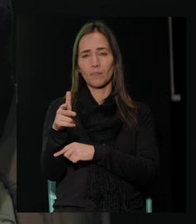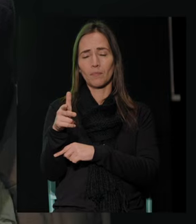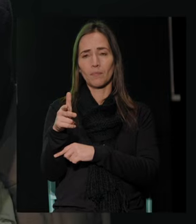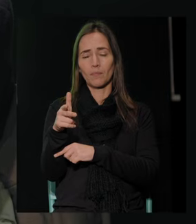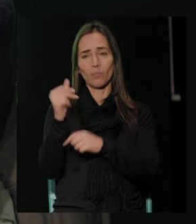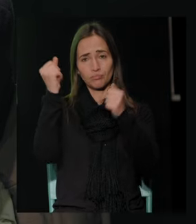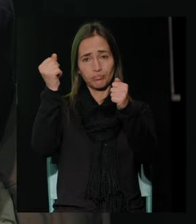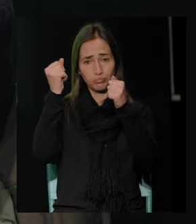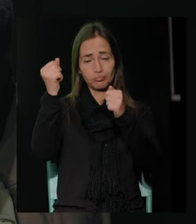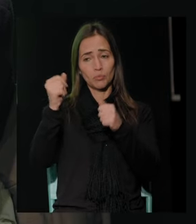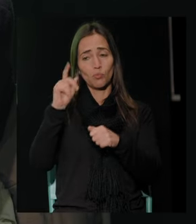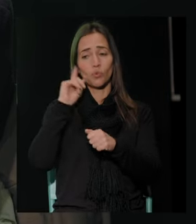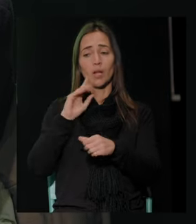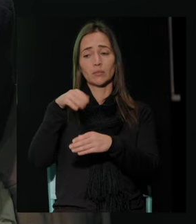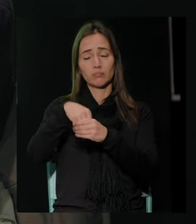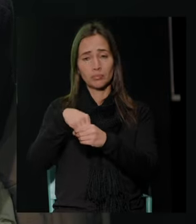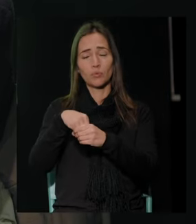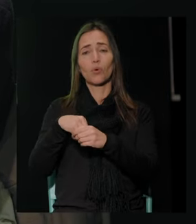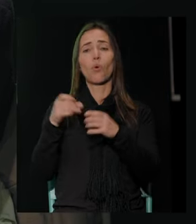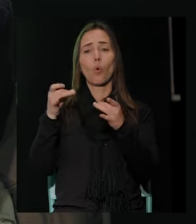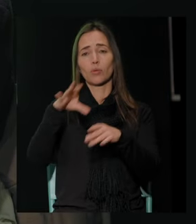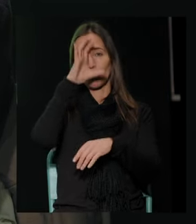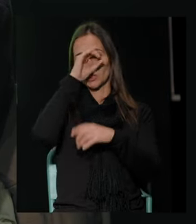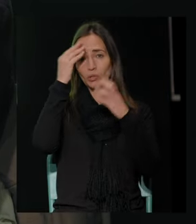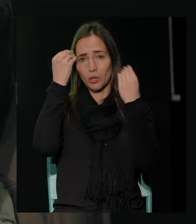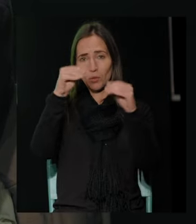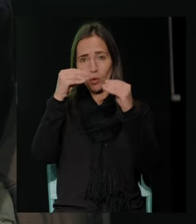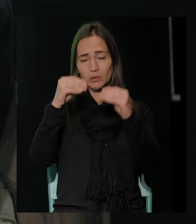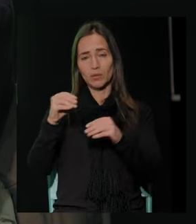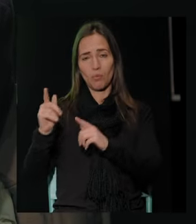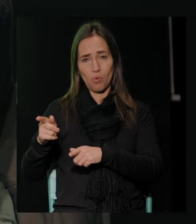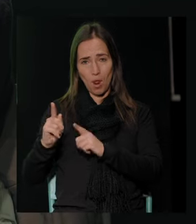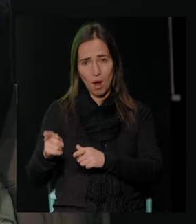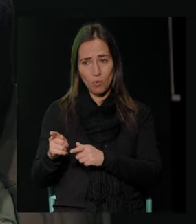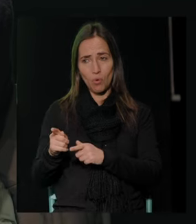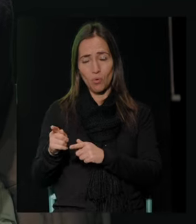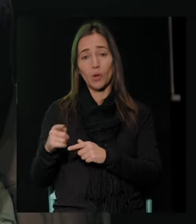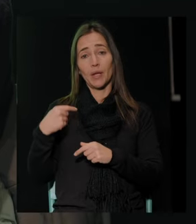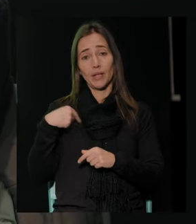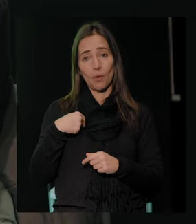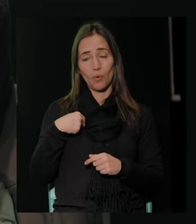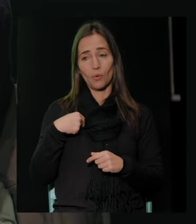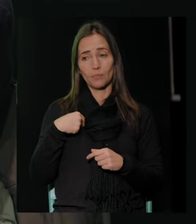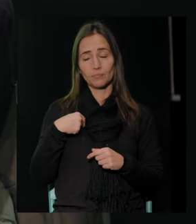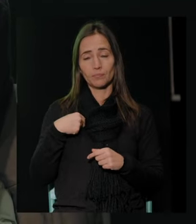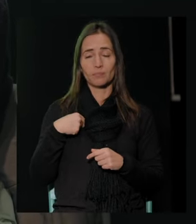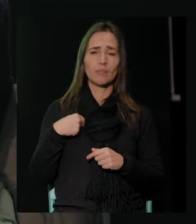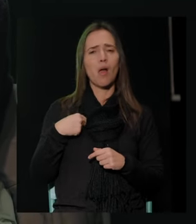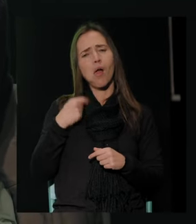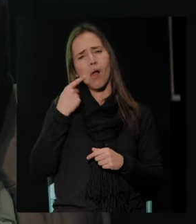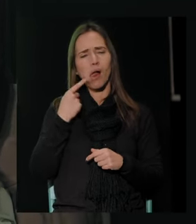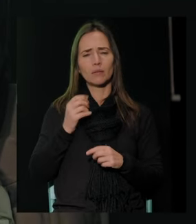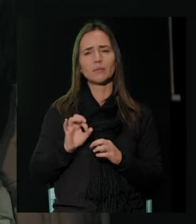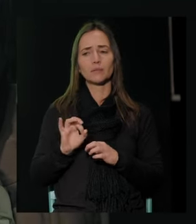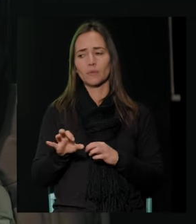ação onde elas também estavam integradas contra o ministro da Educação polaco, e eu, assim como quem não quer a